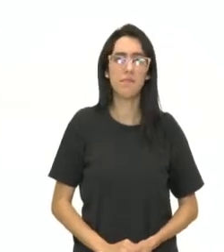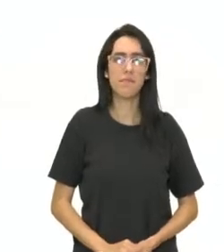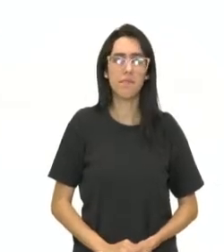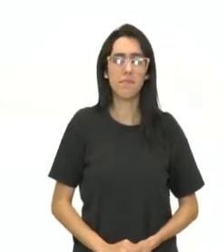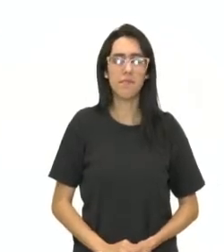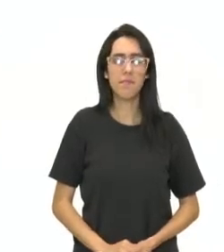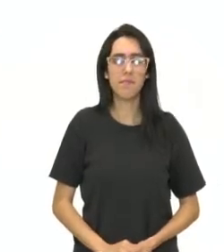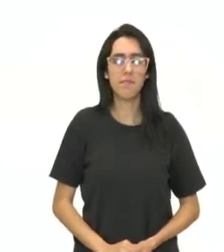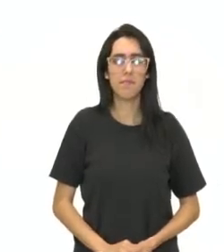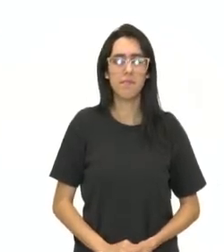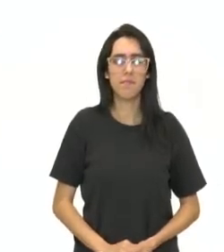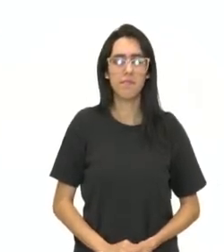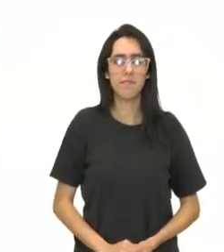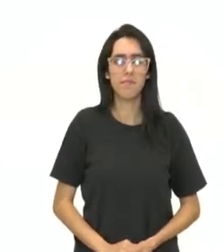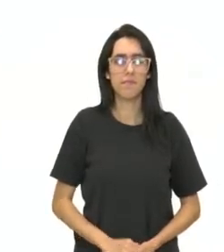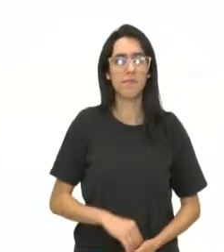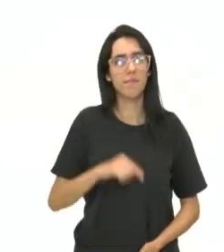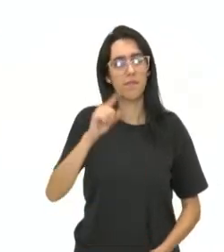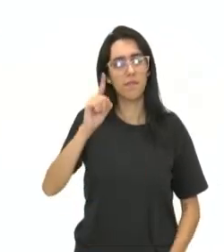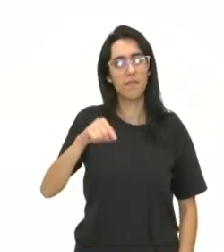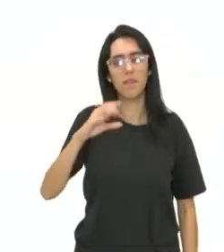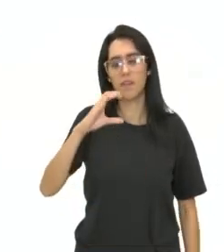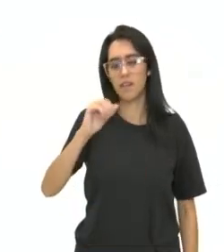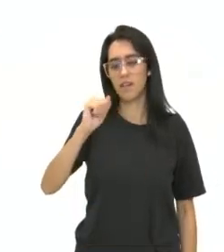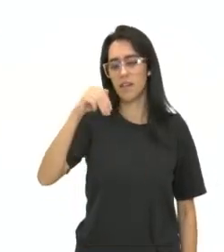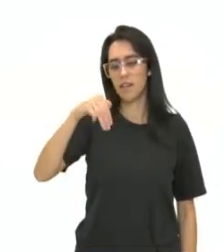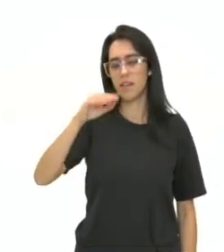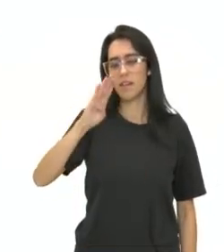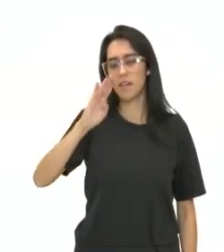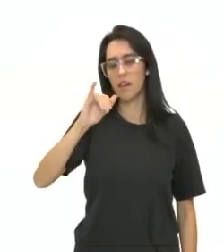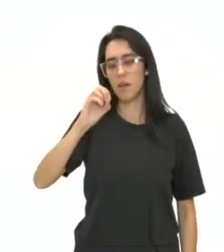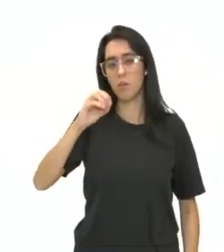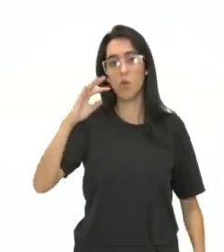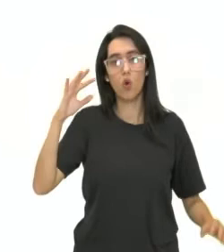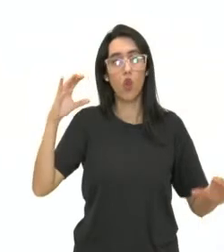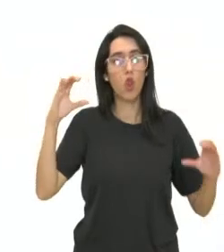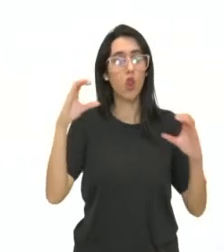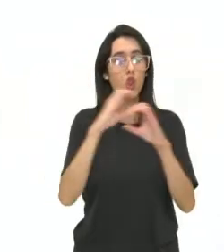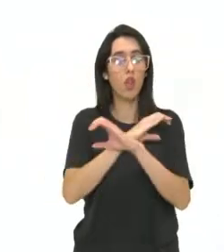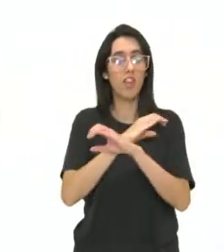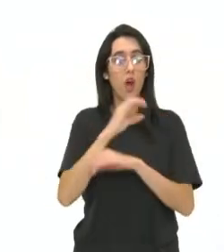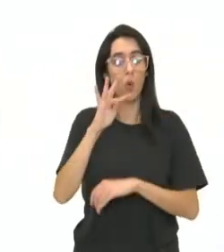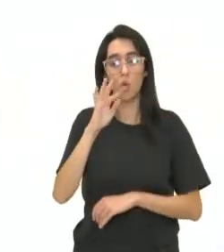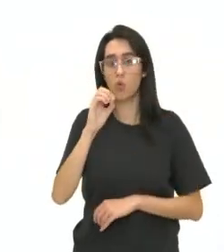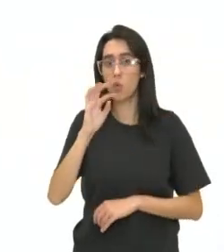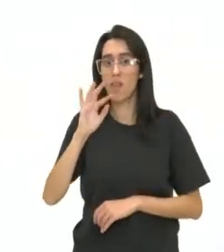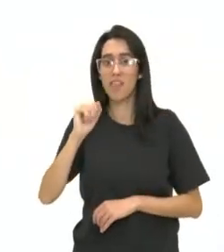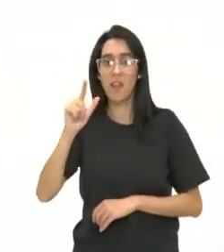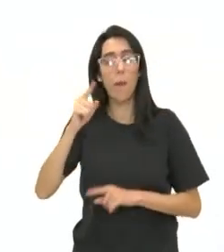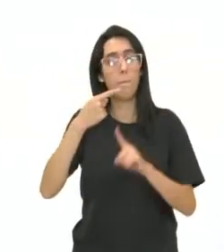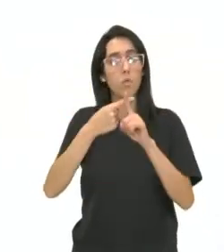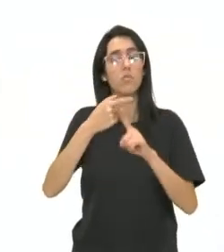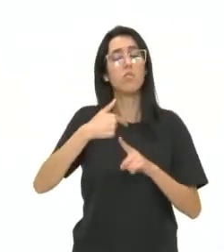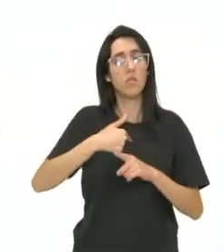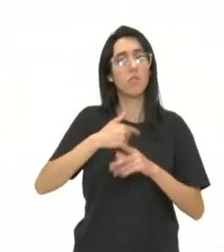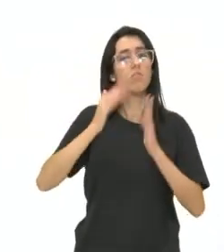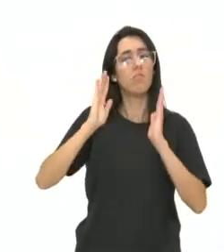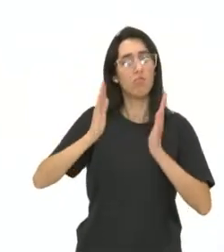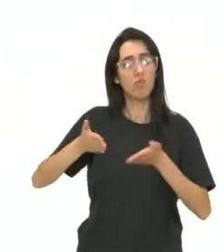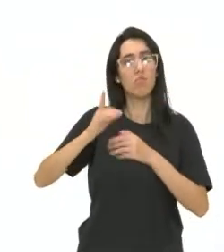ligará cedo um câmbio Total considerado positivo para eu cheguei a ser o diretor